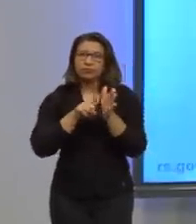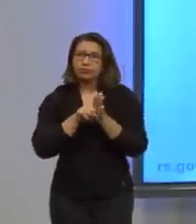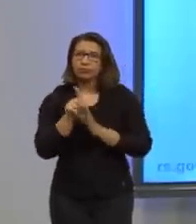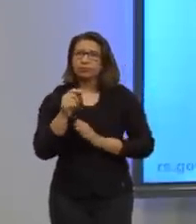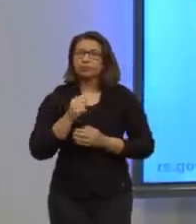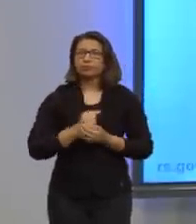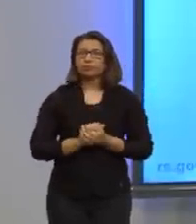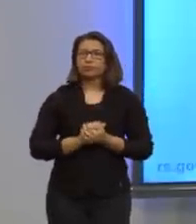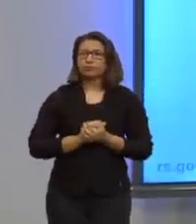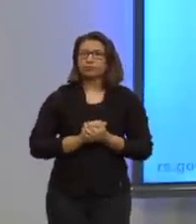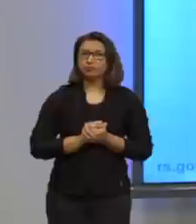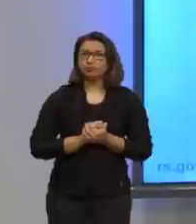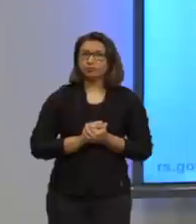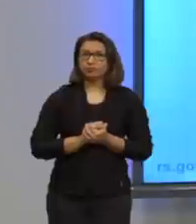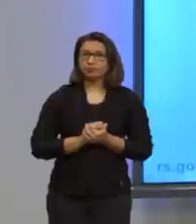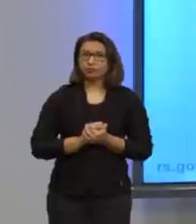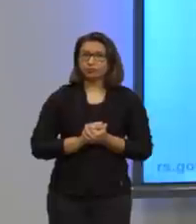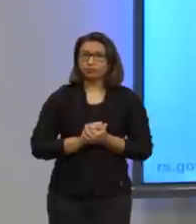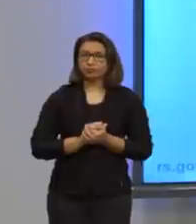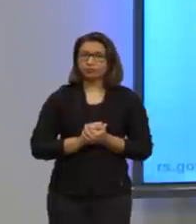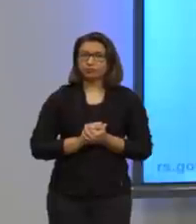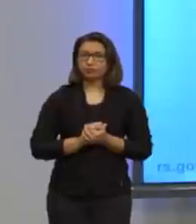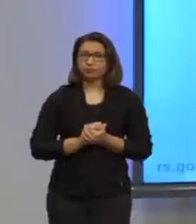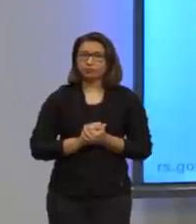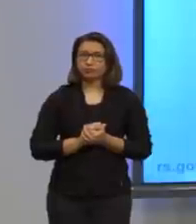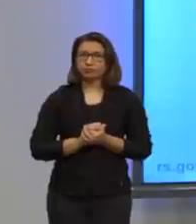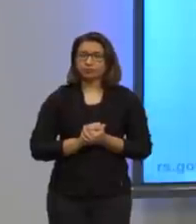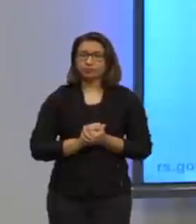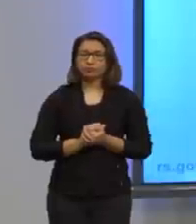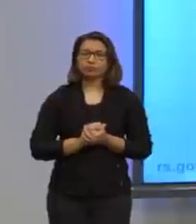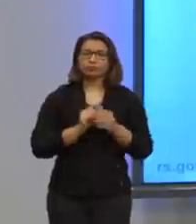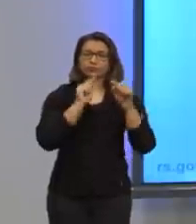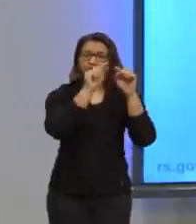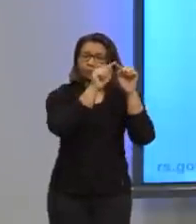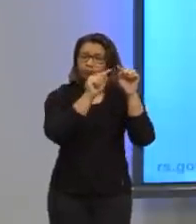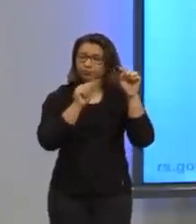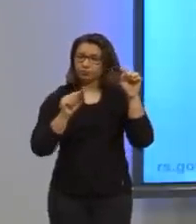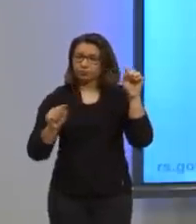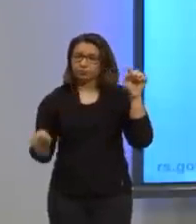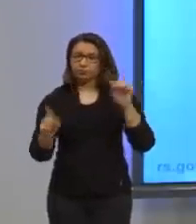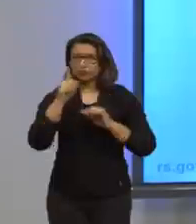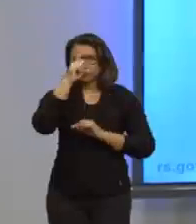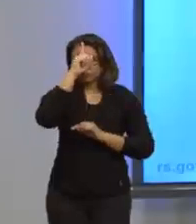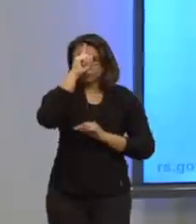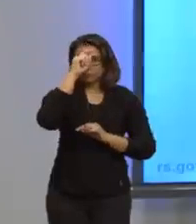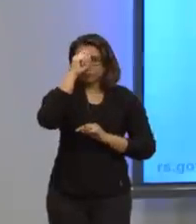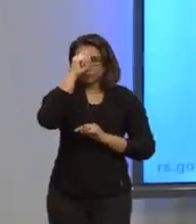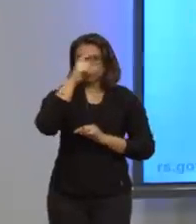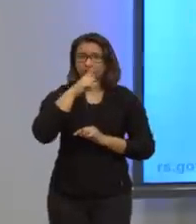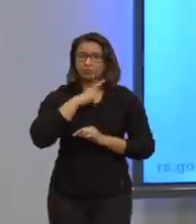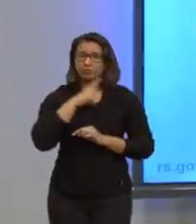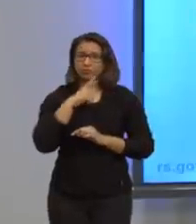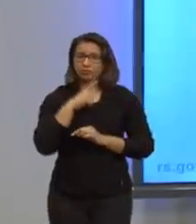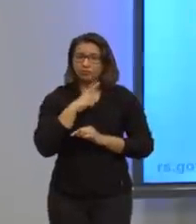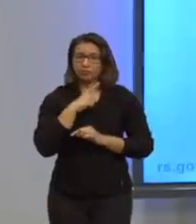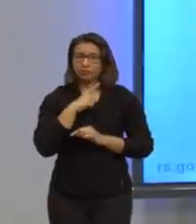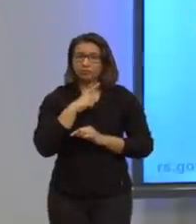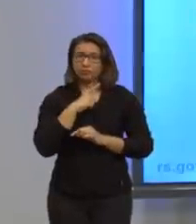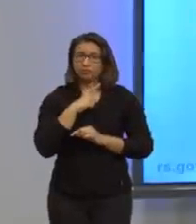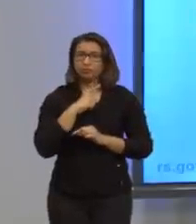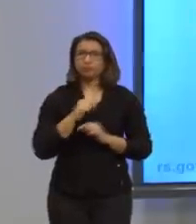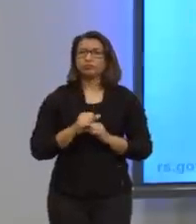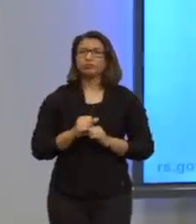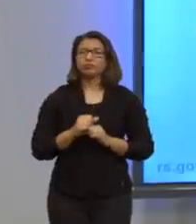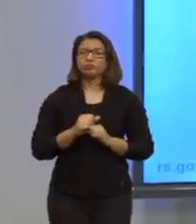do que ela está tratando. A rampa de um hospital tem na sua parte mais elevada